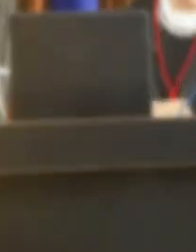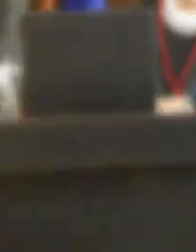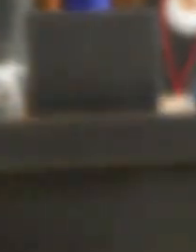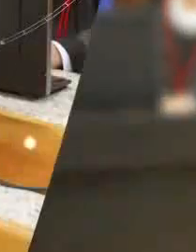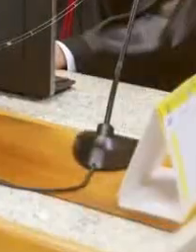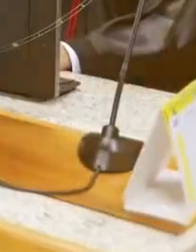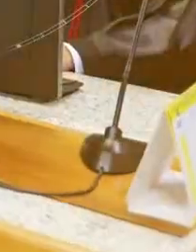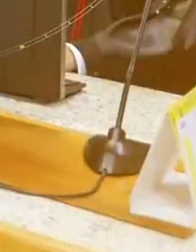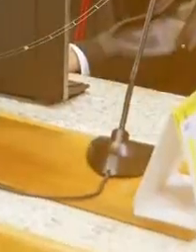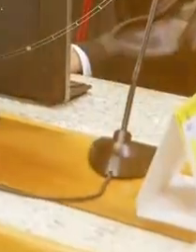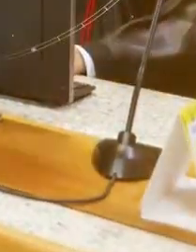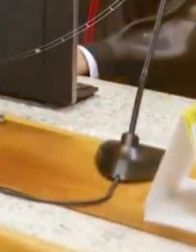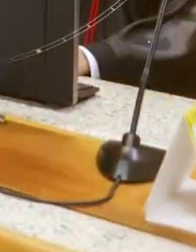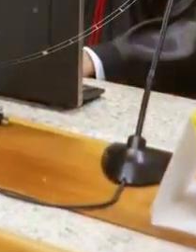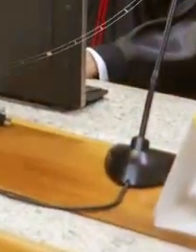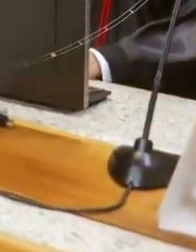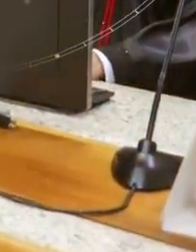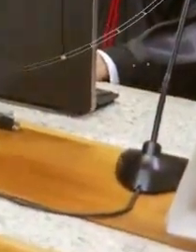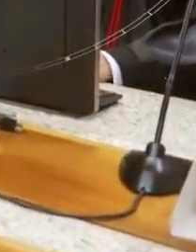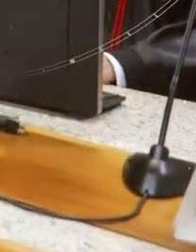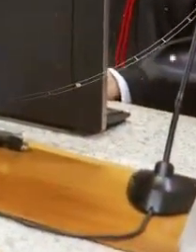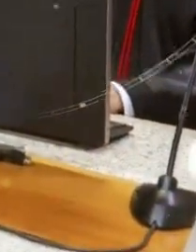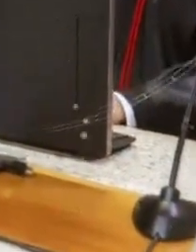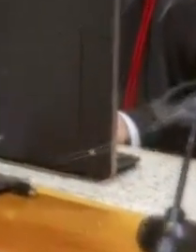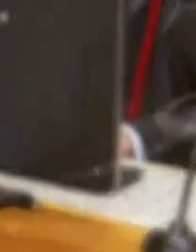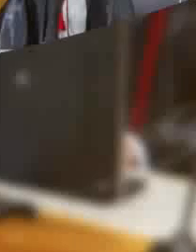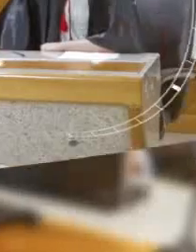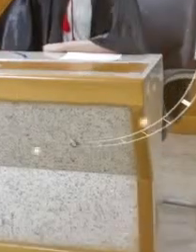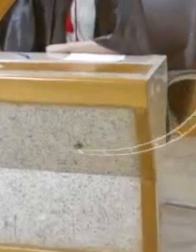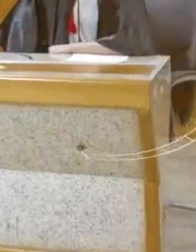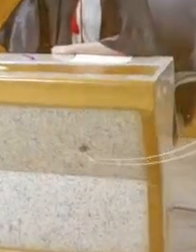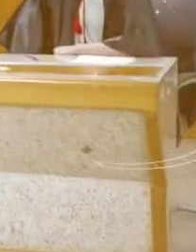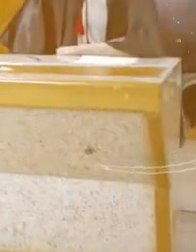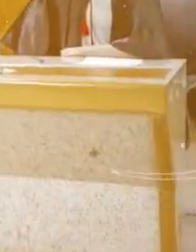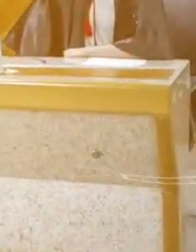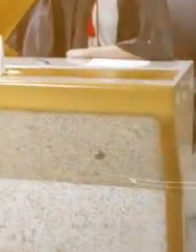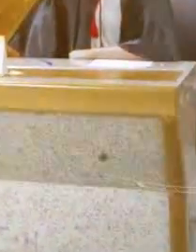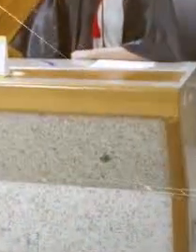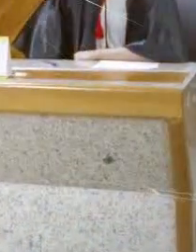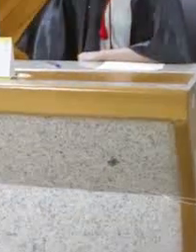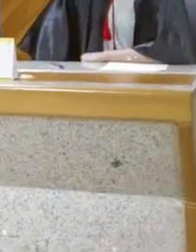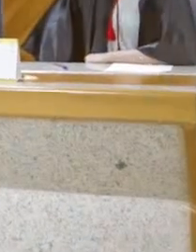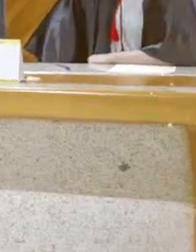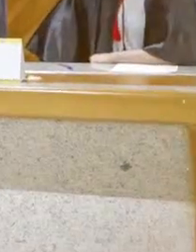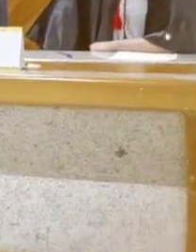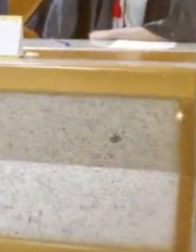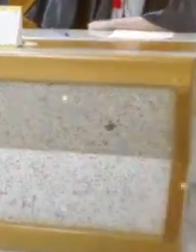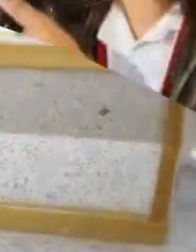Sequência de imagem do plenário. Tribunal Regional Eleitoral do Amapá e seus magistrados.